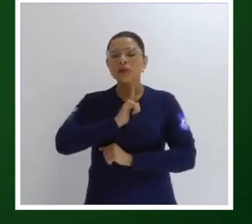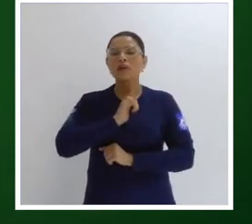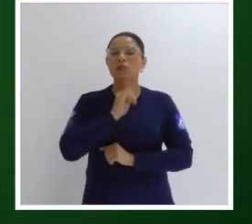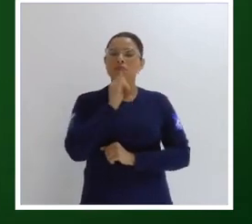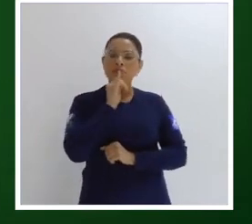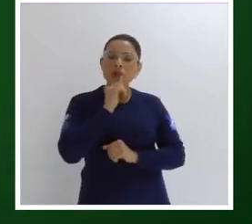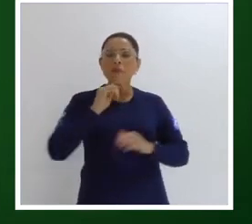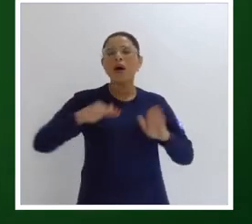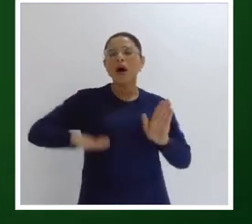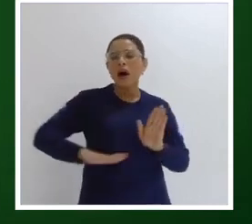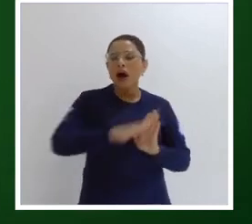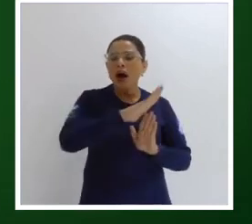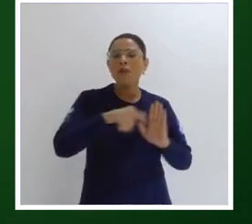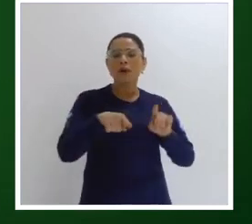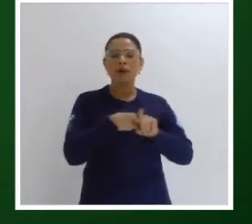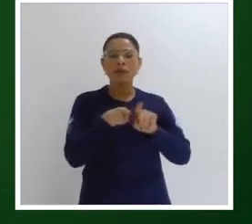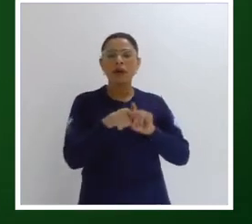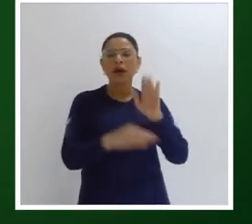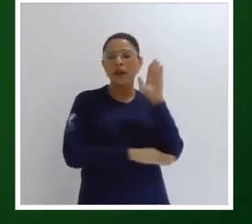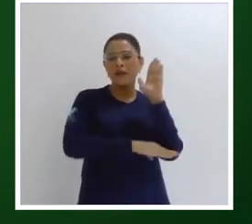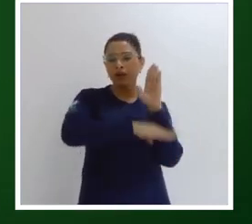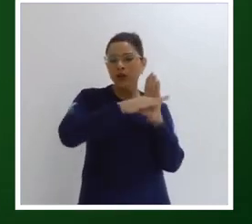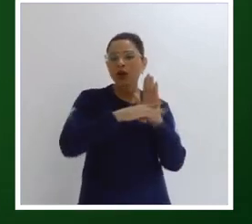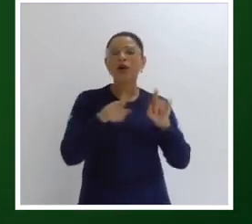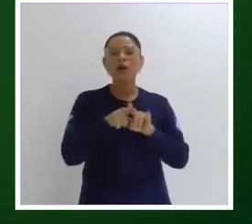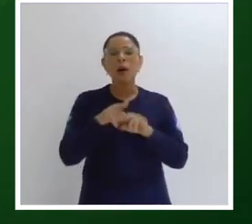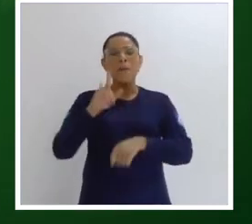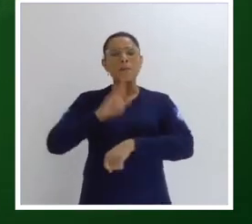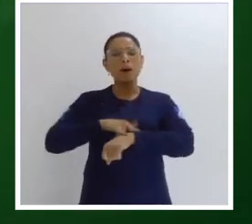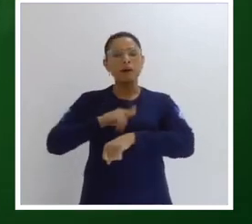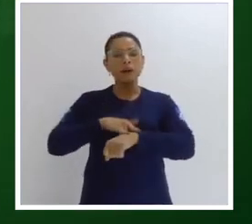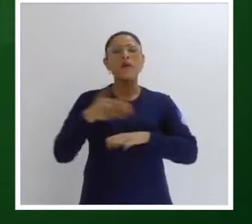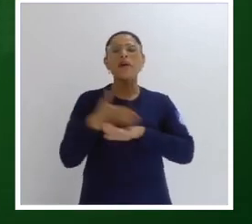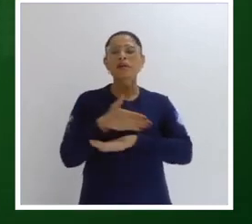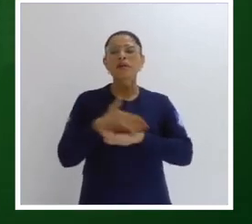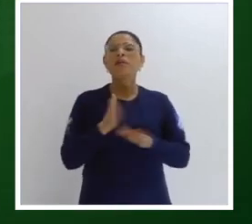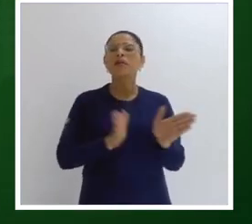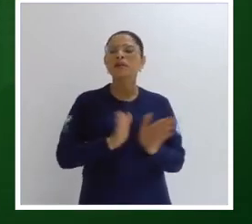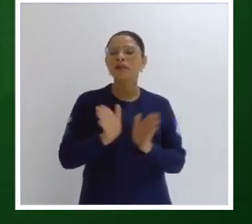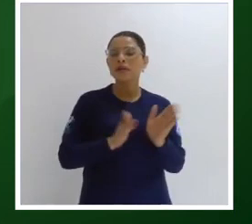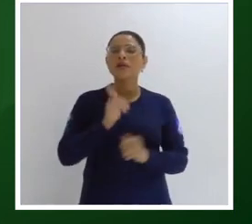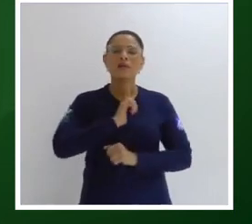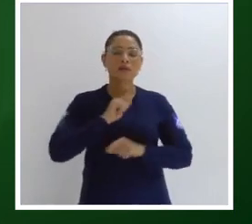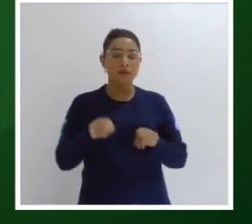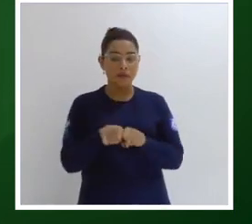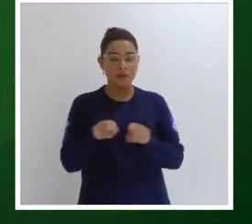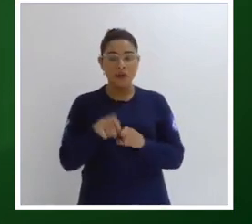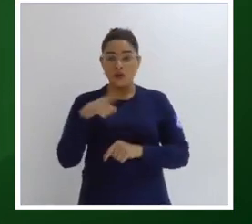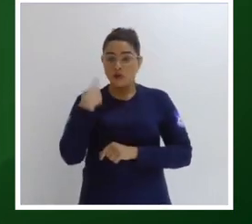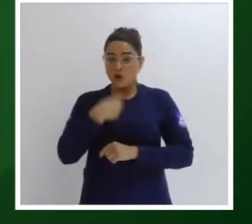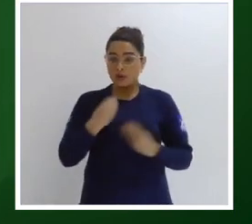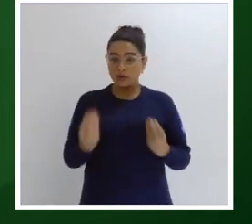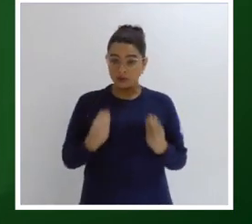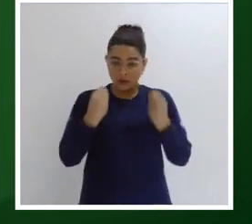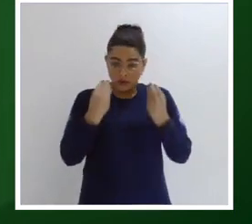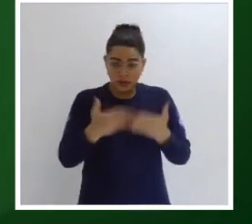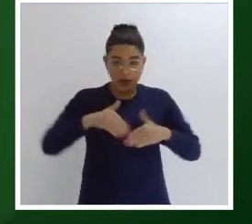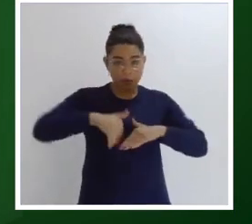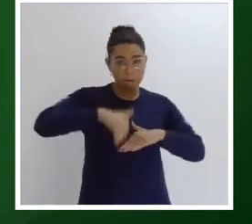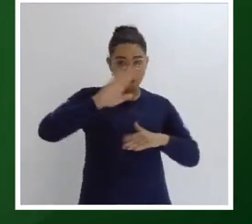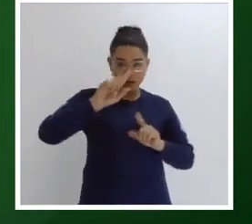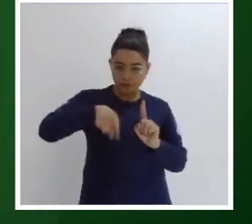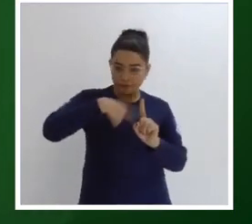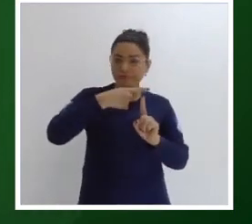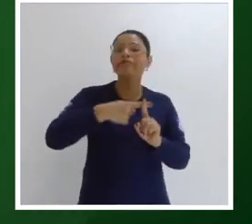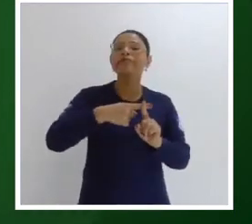rampas tem um elevadores que os banheiros sejam acessíveis nós estamos dando mais um